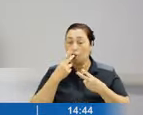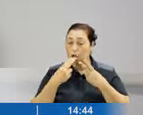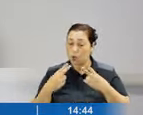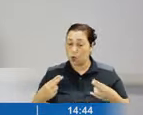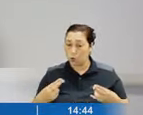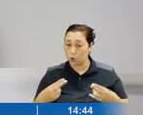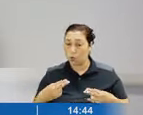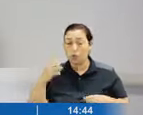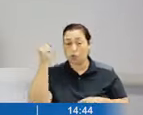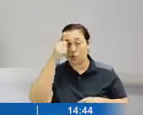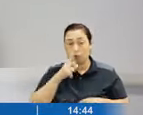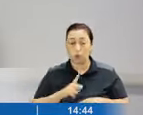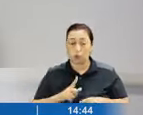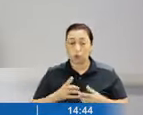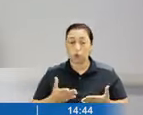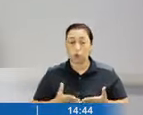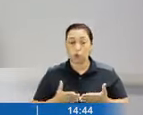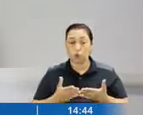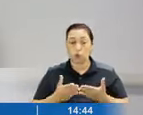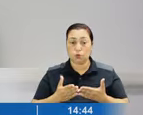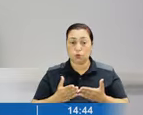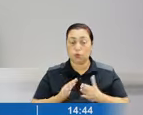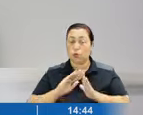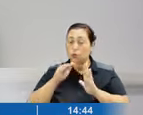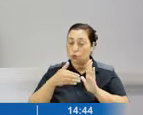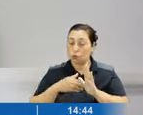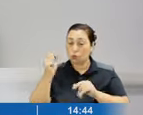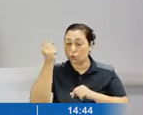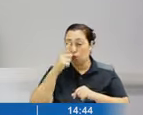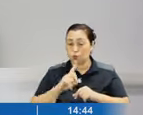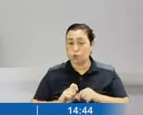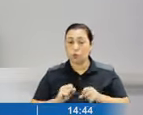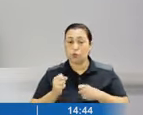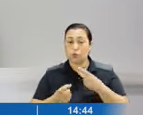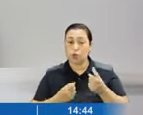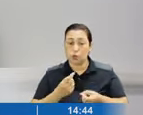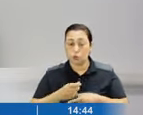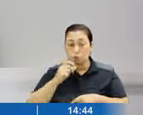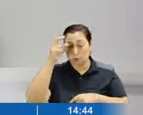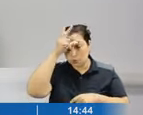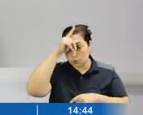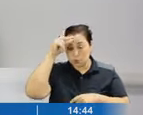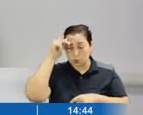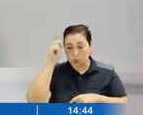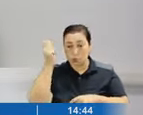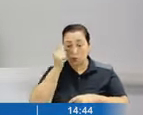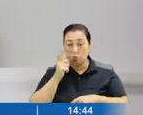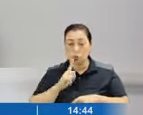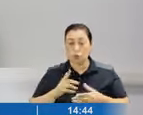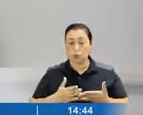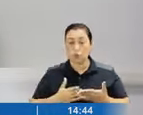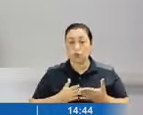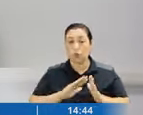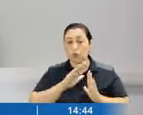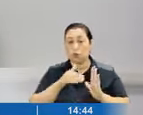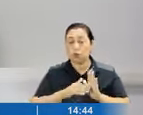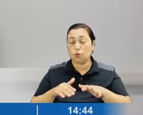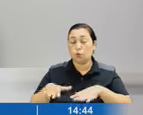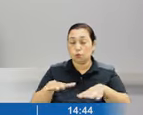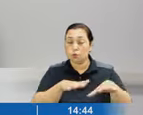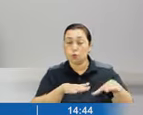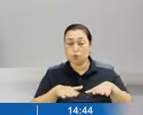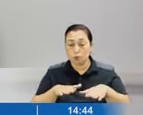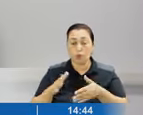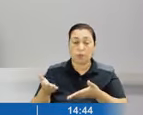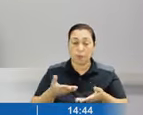azul, o Mineirão está azul, algumas prefeituras estão azuis, né? Isso todo um movimento